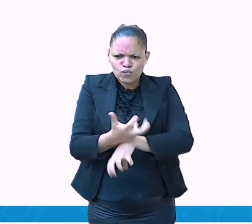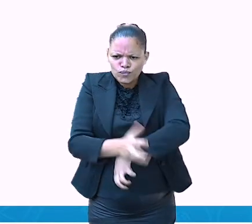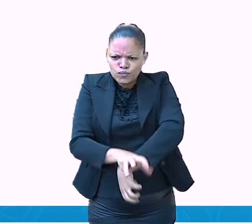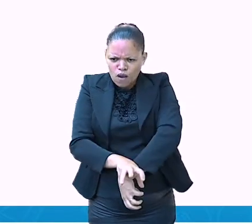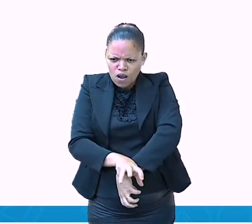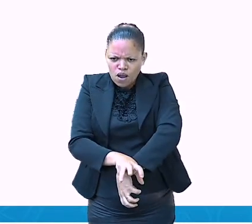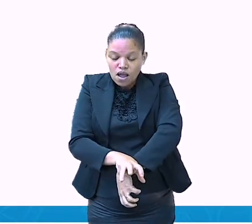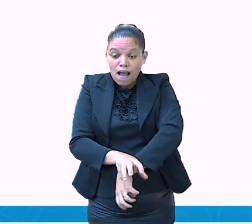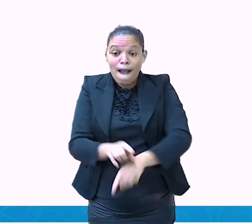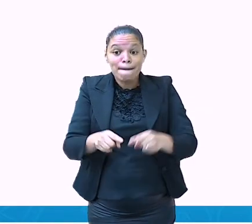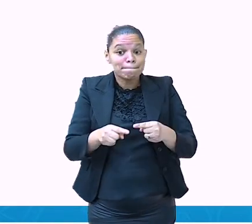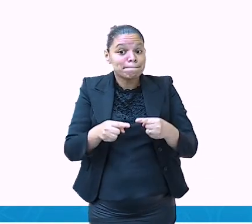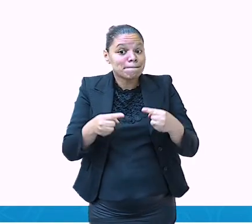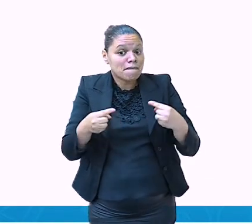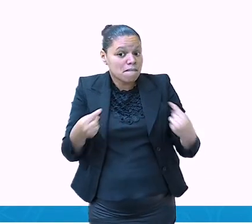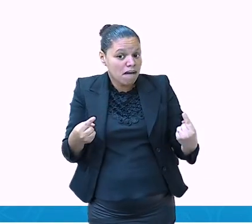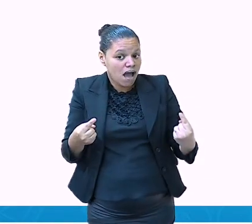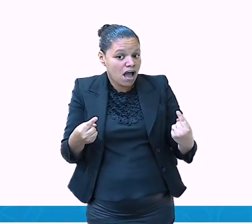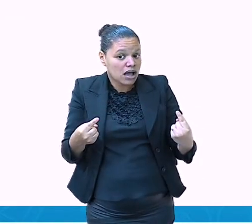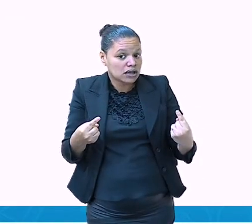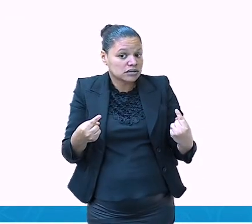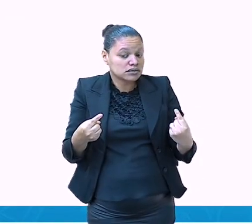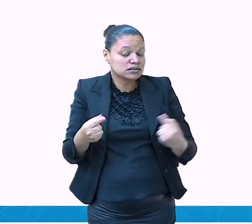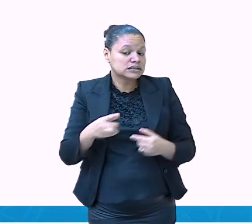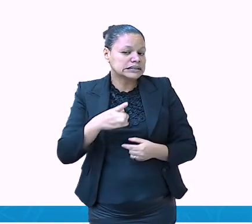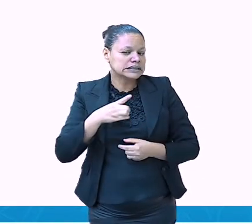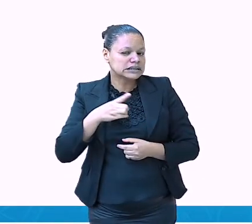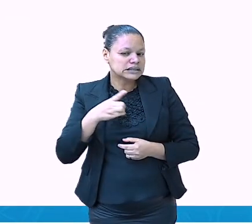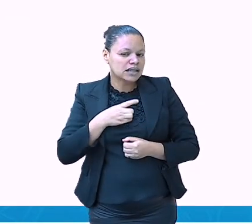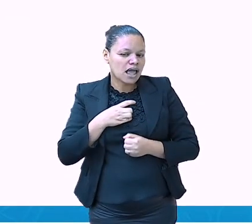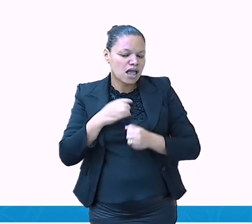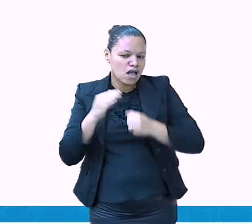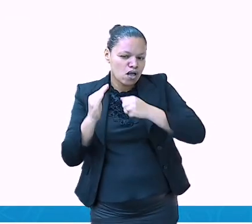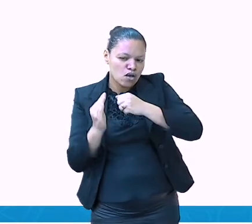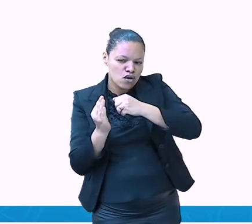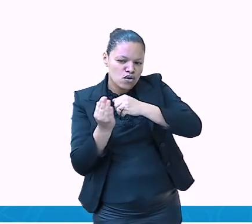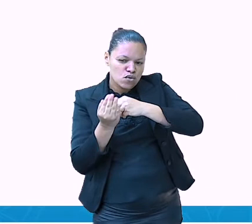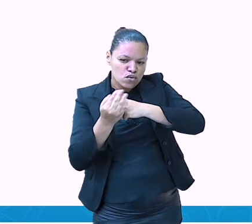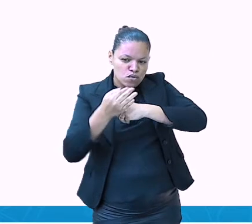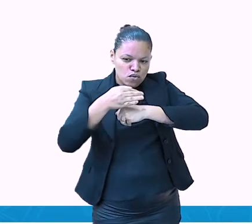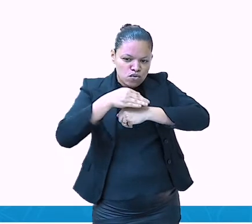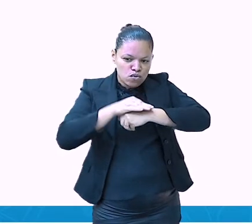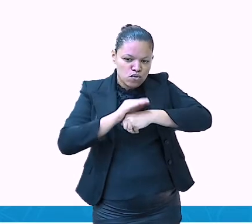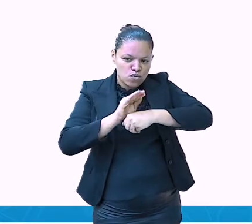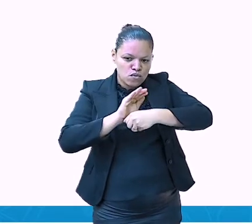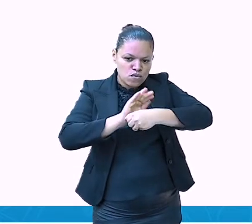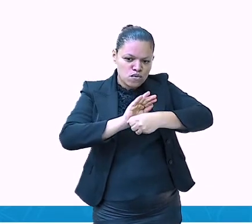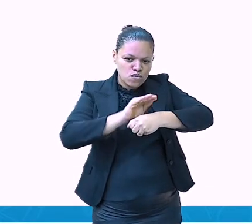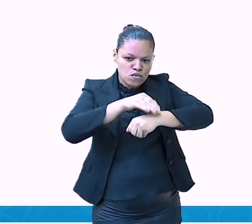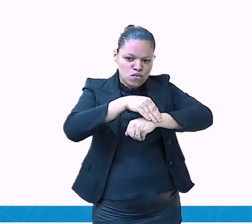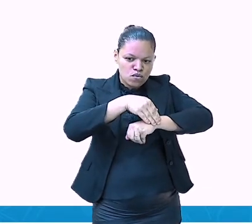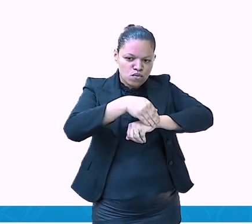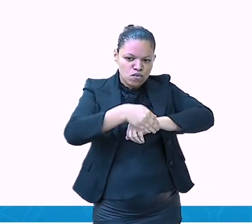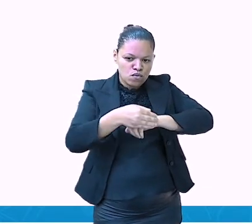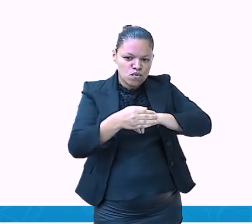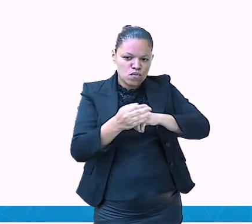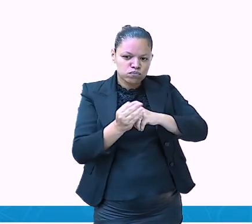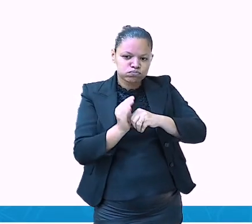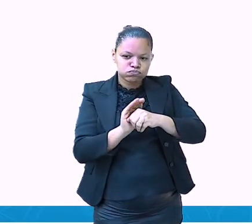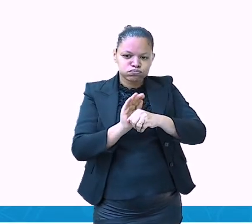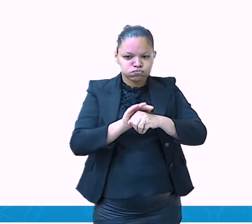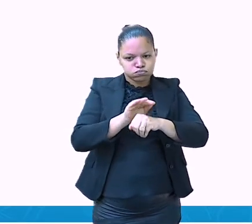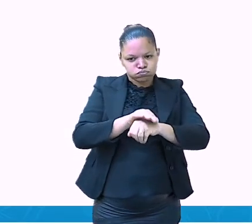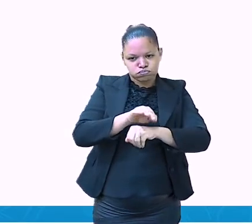um exoesqueleto, que é aquela parte protetora que nós vimos nos slides anteriores. Eles